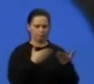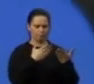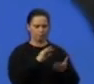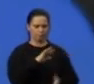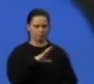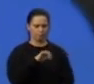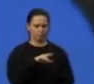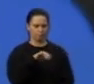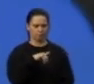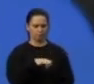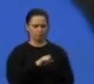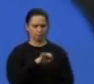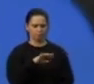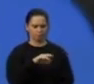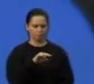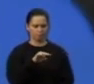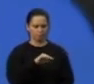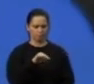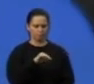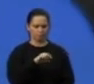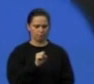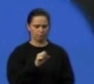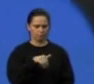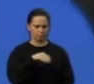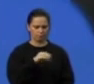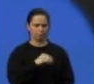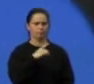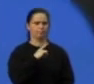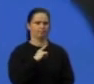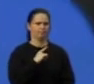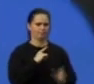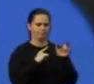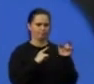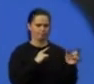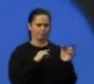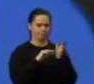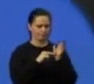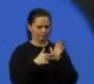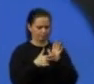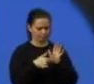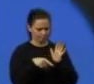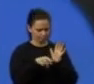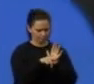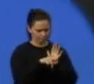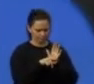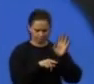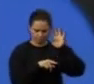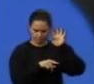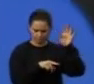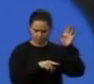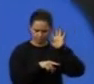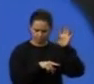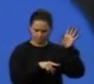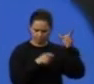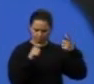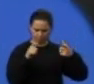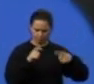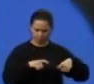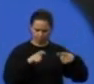traumatismo abdominal e principalmente a sua etiologia, prezado aluno, vamos imaginar um